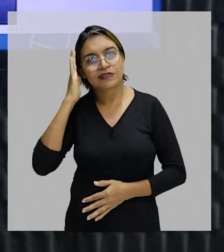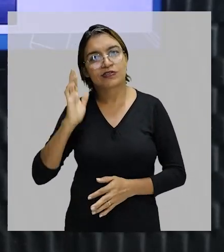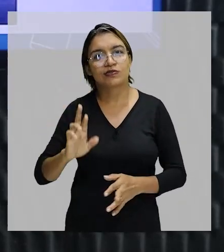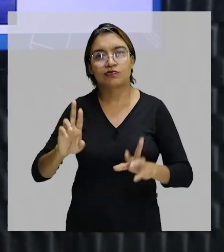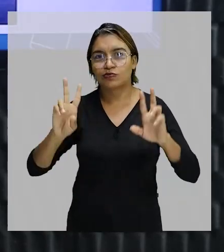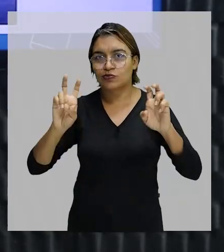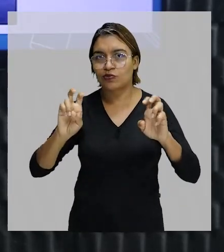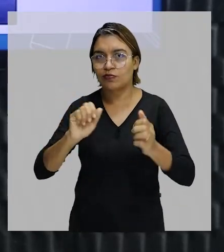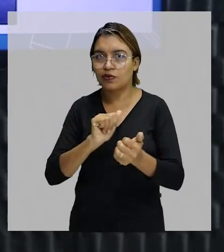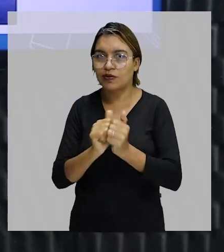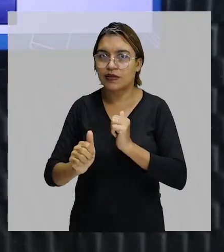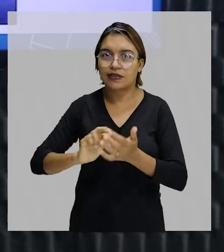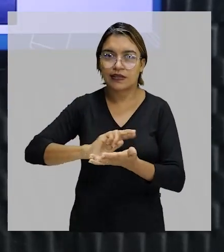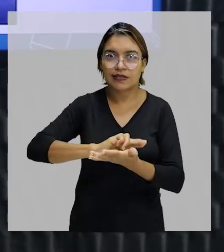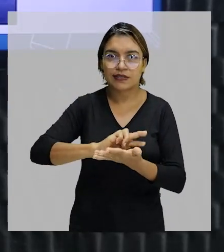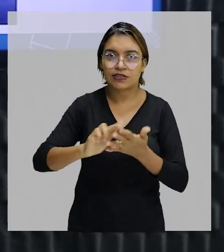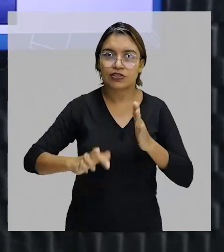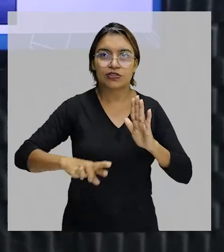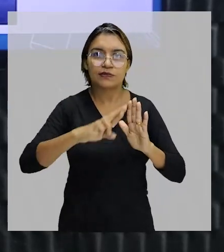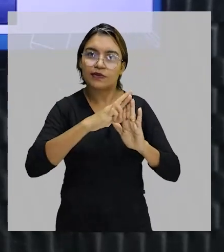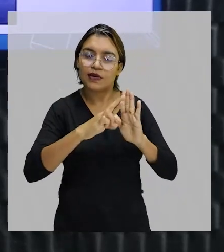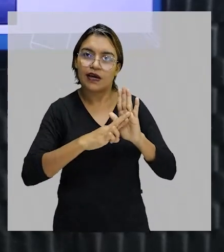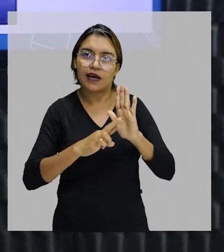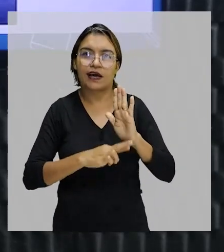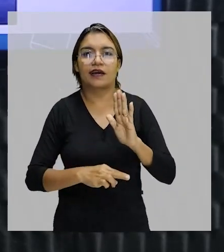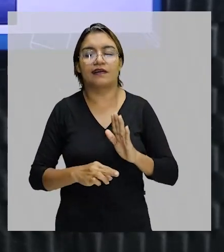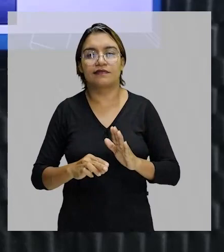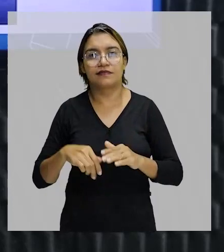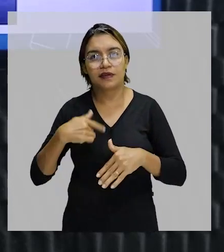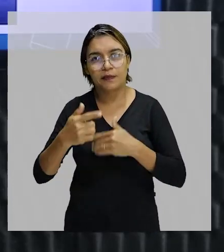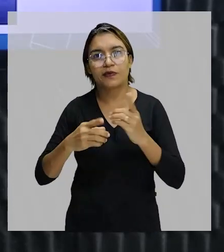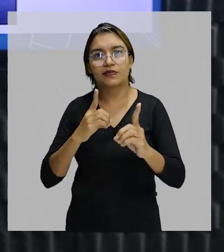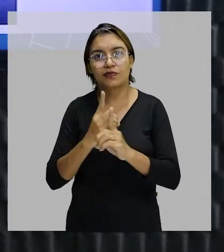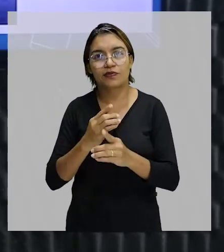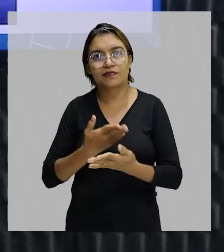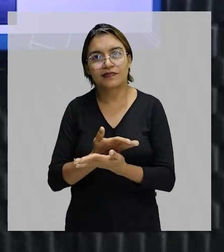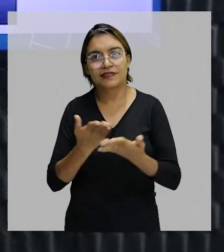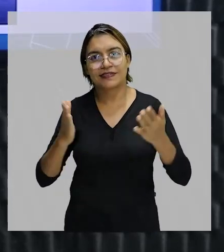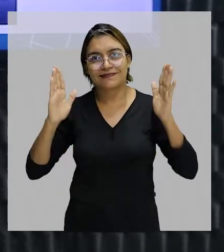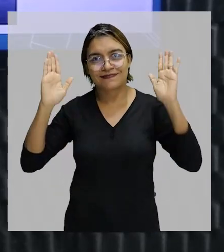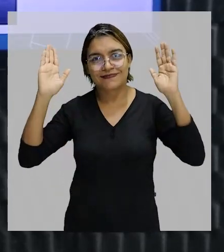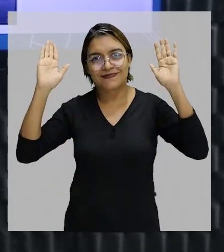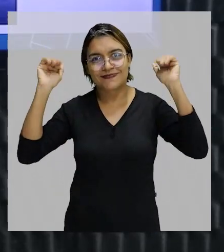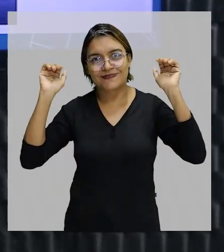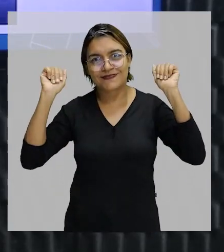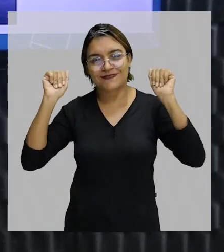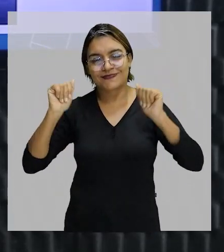atletismo, seus fundamentos e suas regras. Até a nossa próxima aula. Vamos para cima, hein?